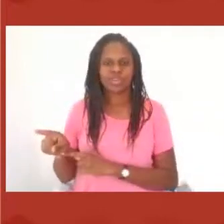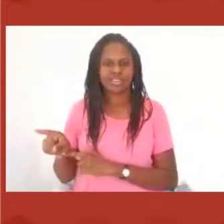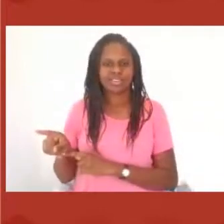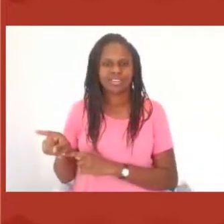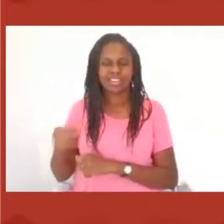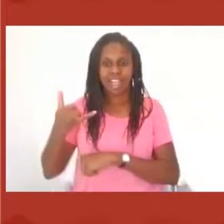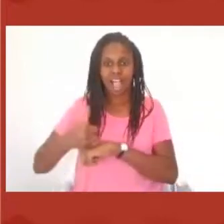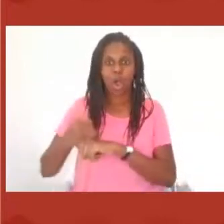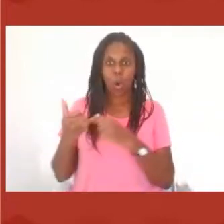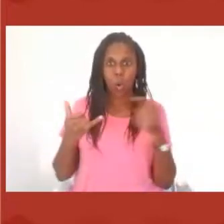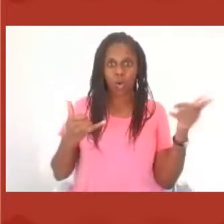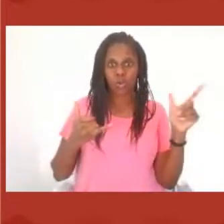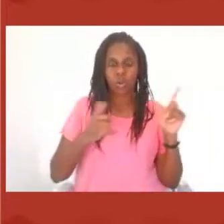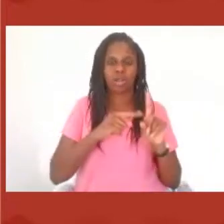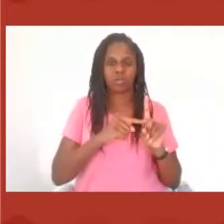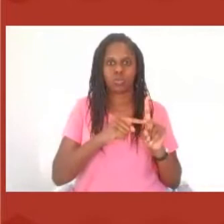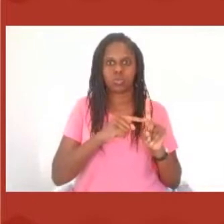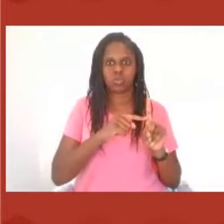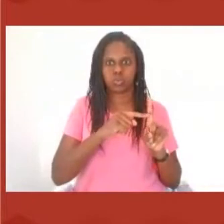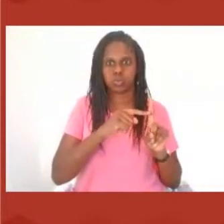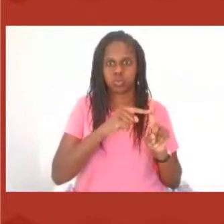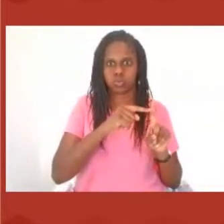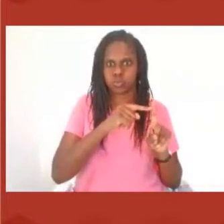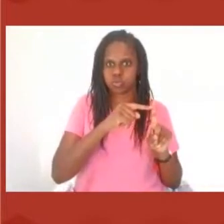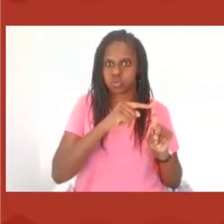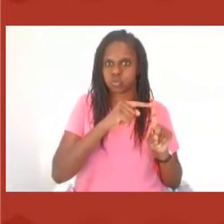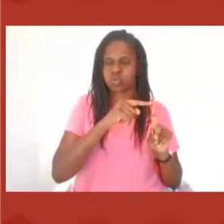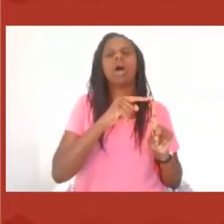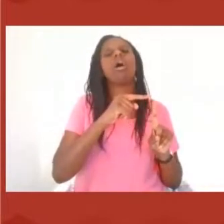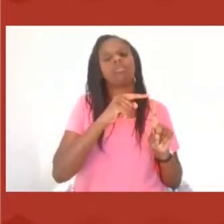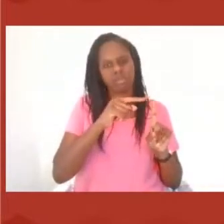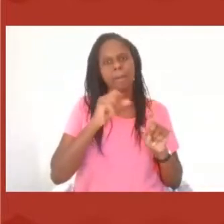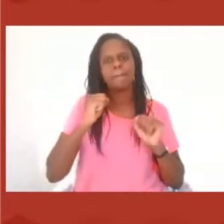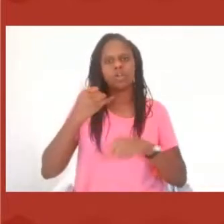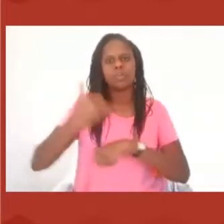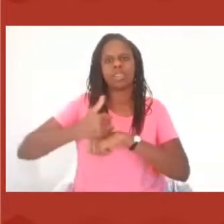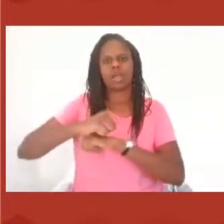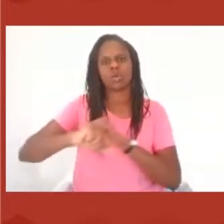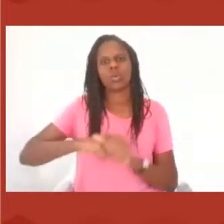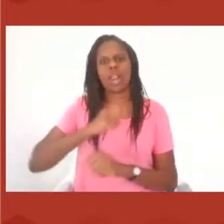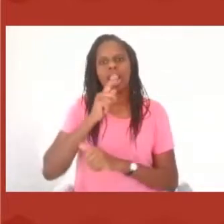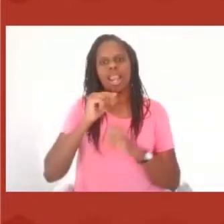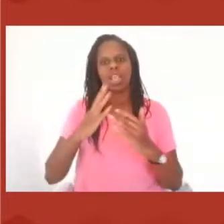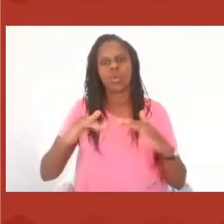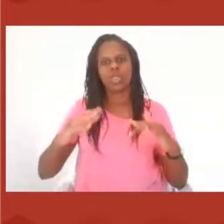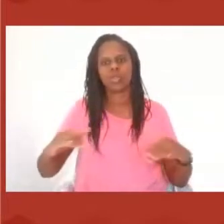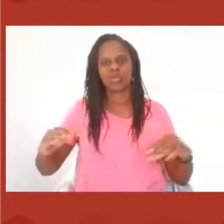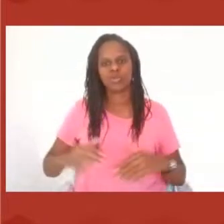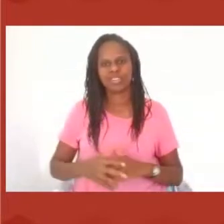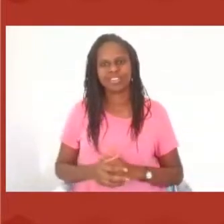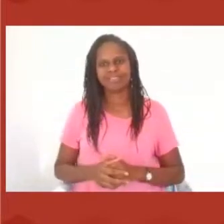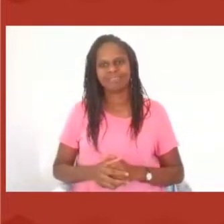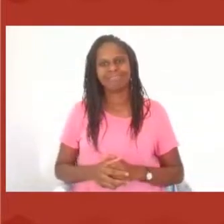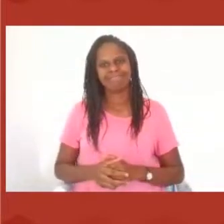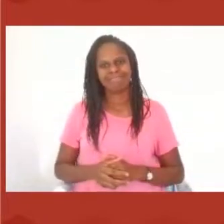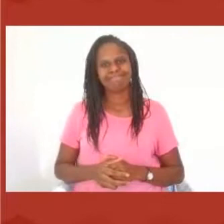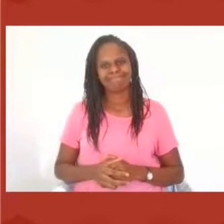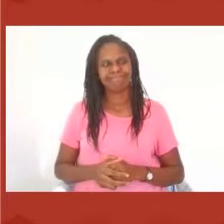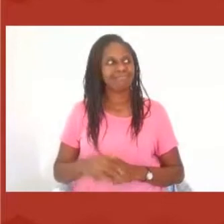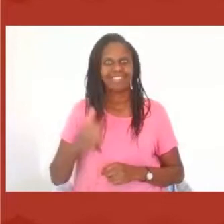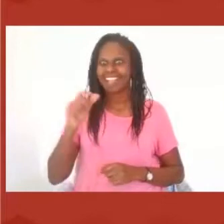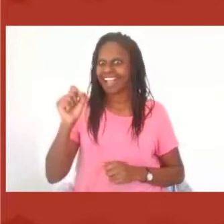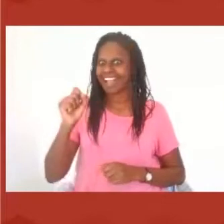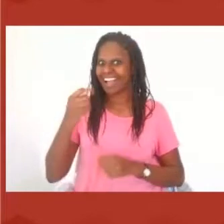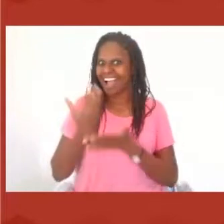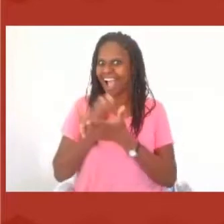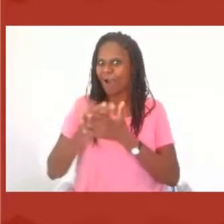eles podem se fazer também. Isso. Nossa, tá lindo isso aqui. Passei na aula de